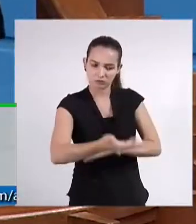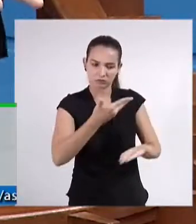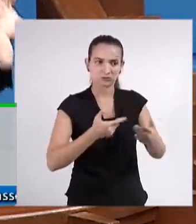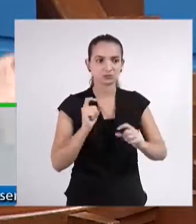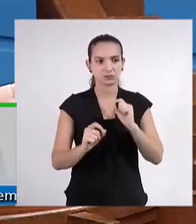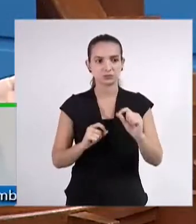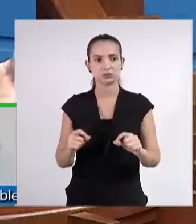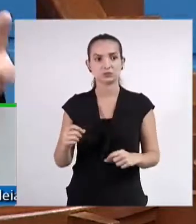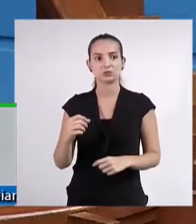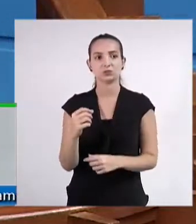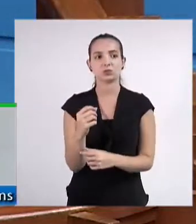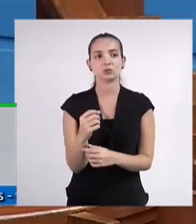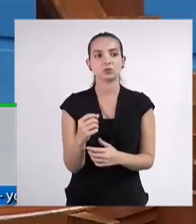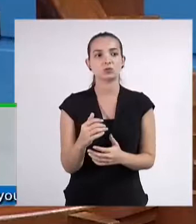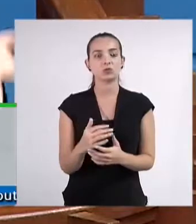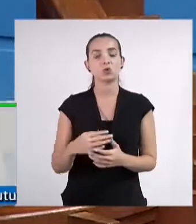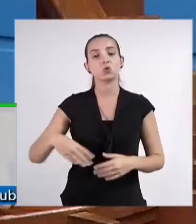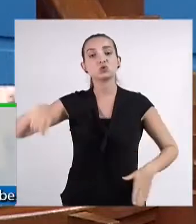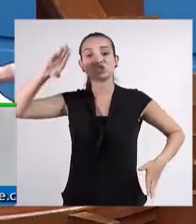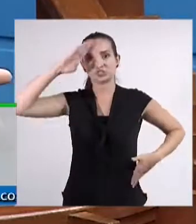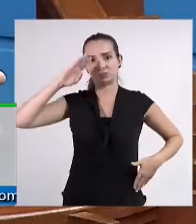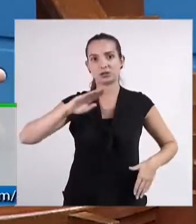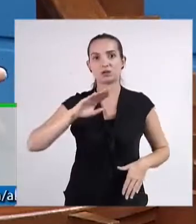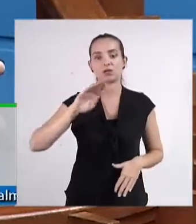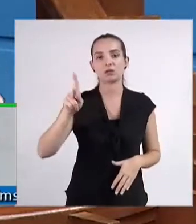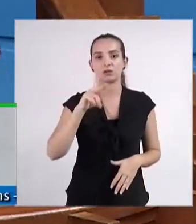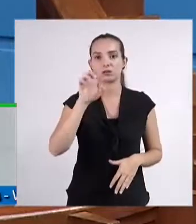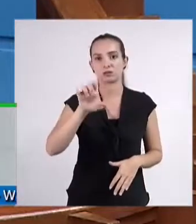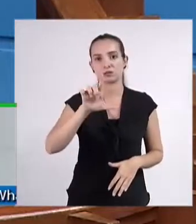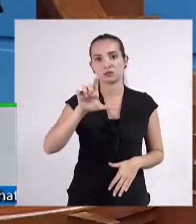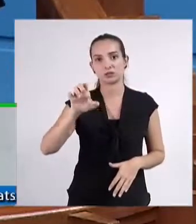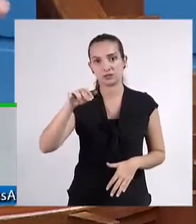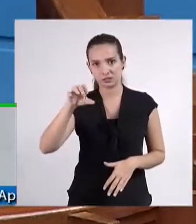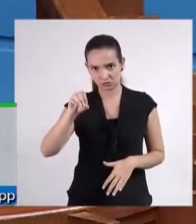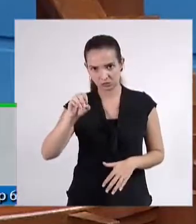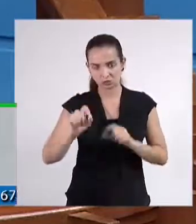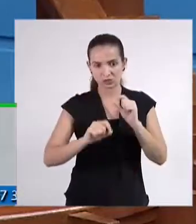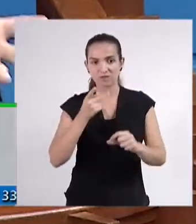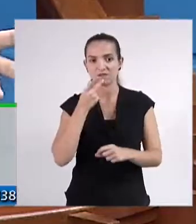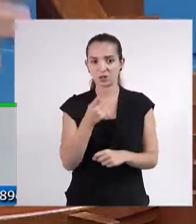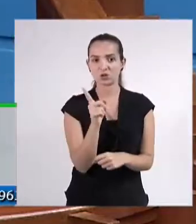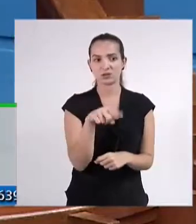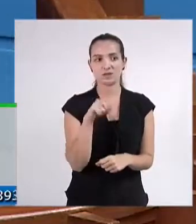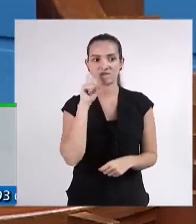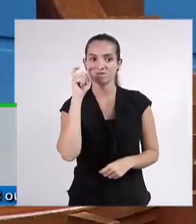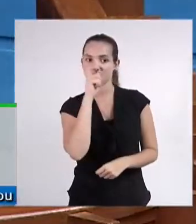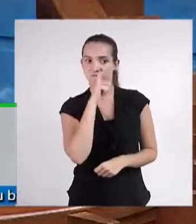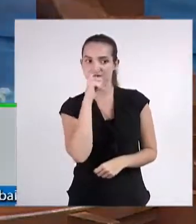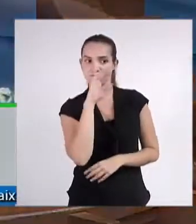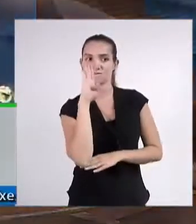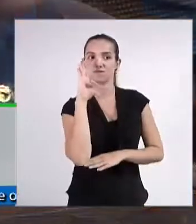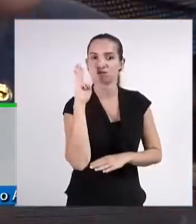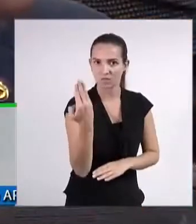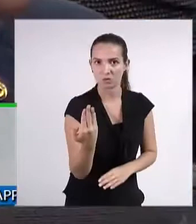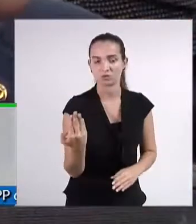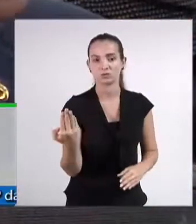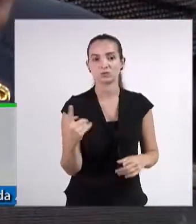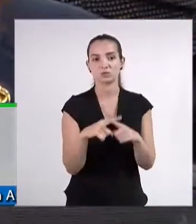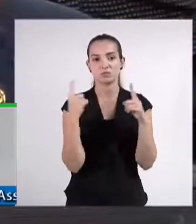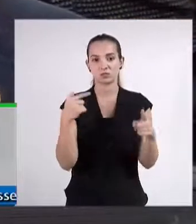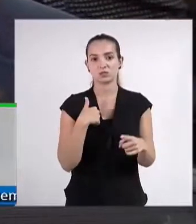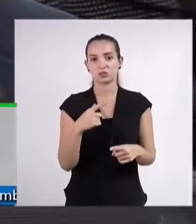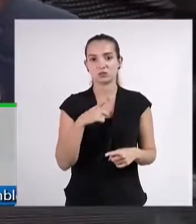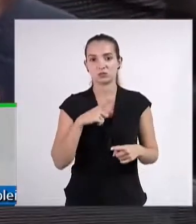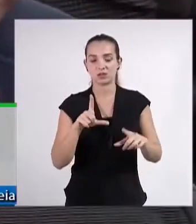o deputado general, aliás, o general Heleno, que ele já desmentiu, que não está fazendo. Eu tenho a nota oficial